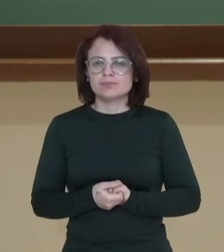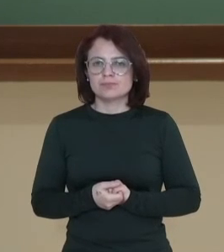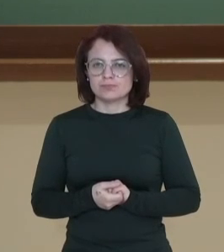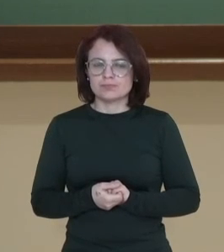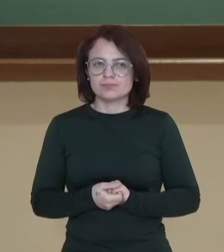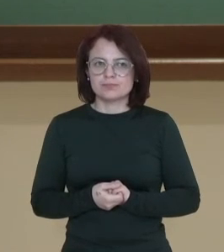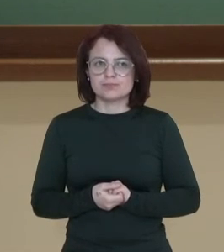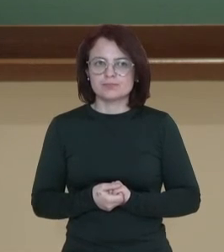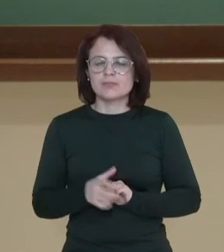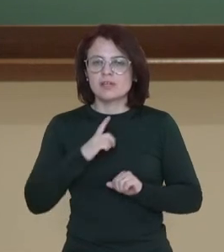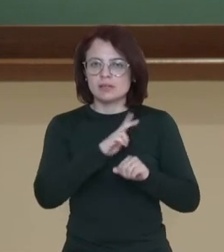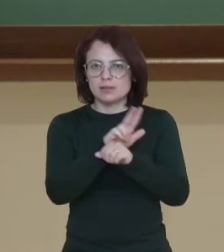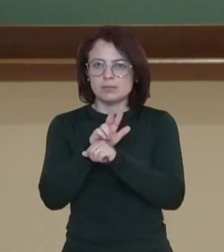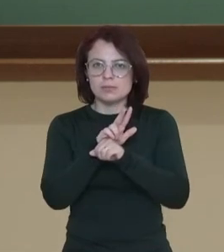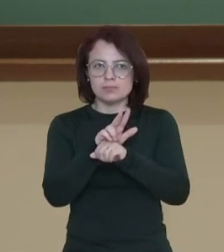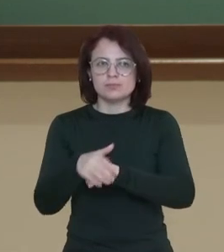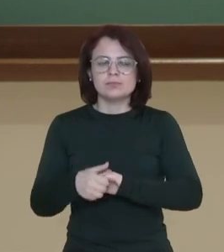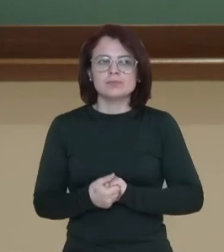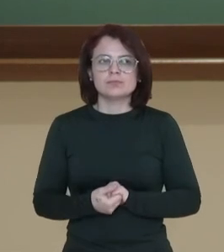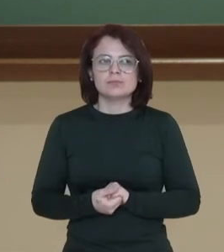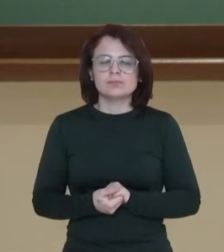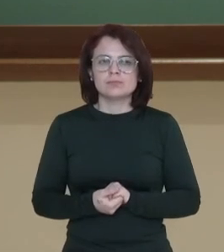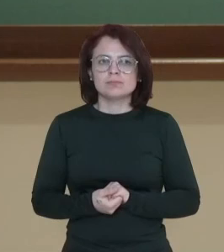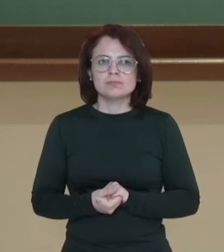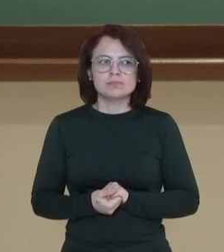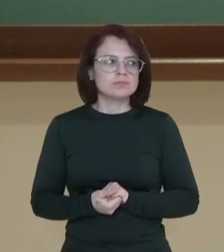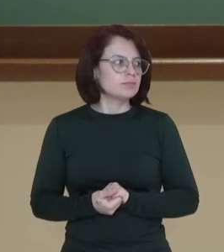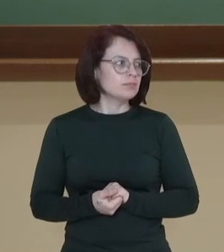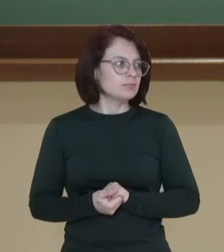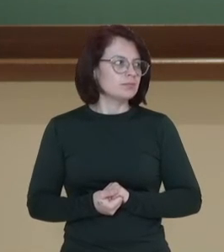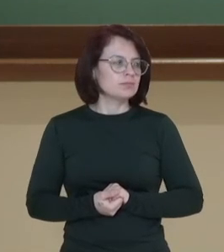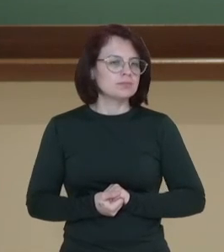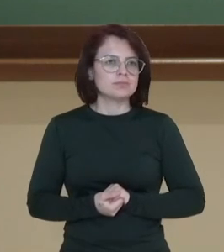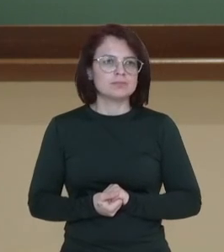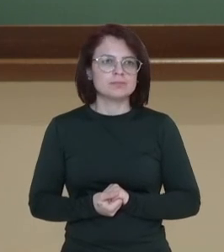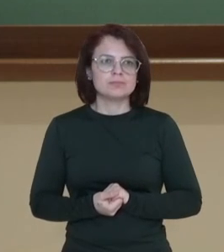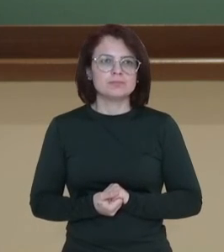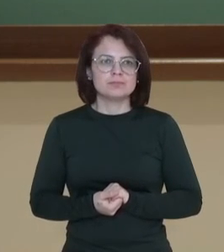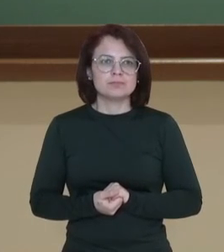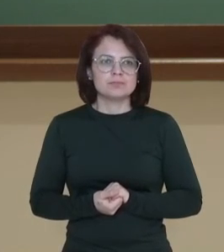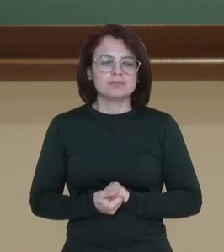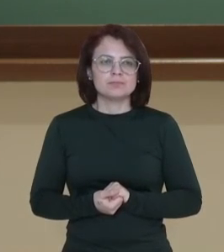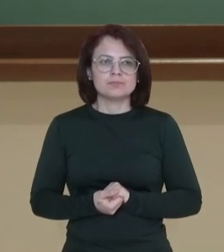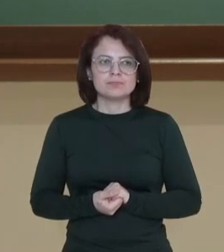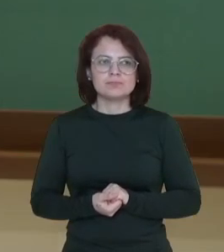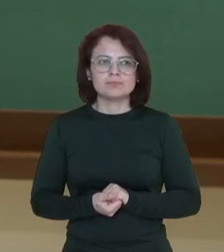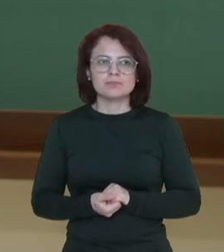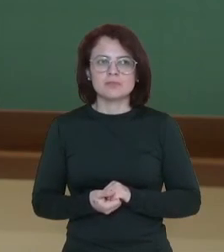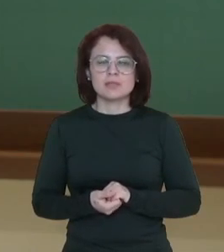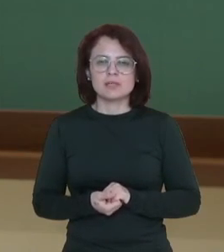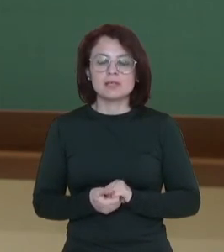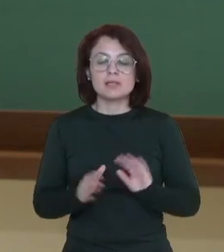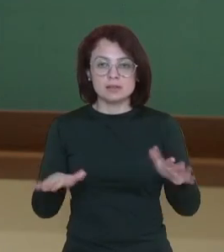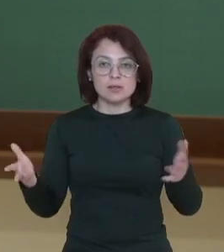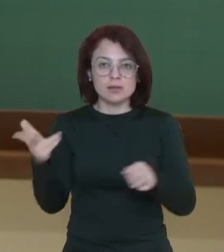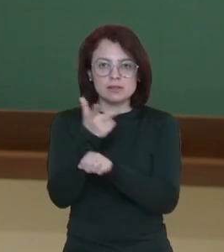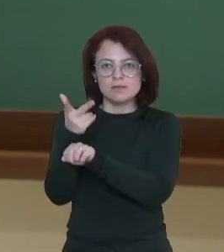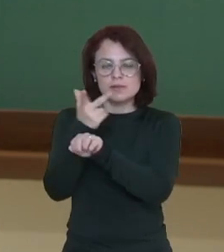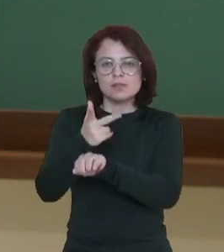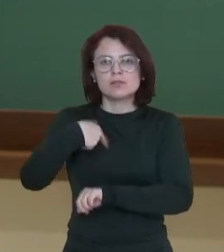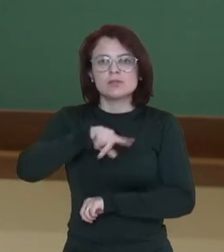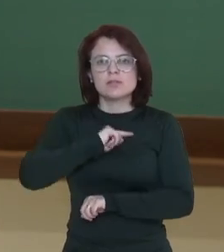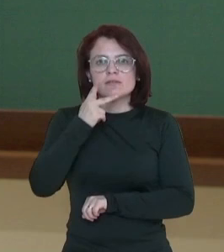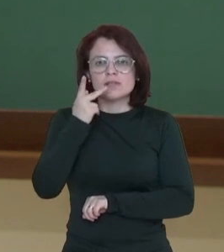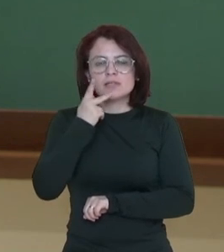vai proteger contra os choques mecânicos, ok? Então, nesse vídeo nós